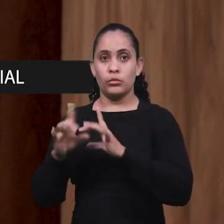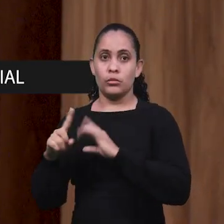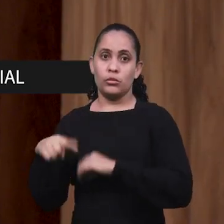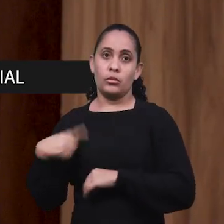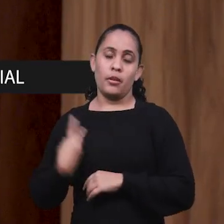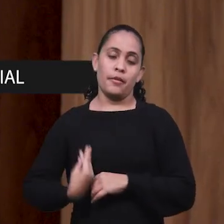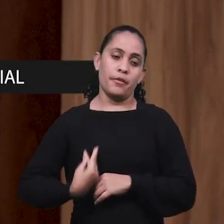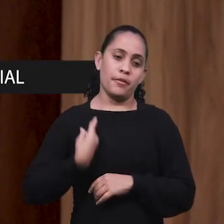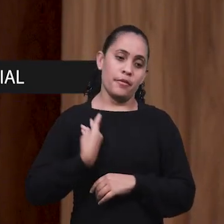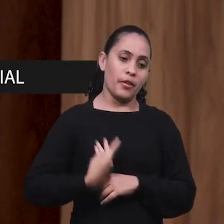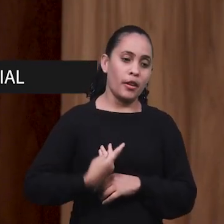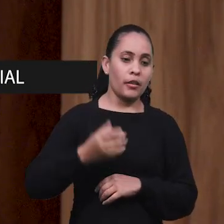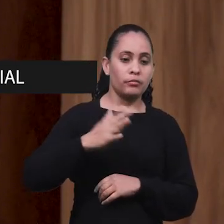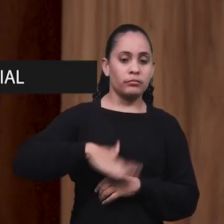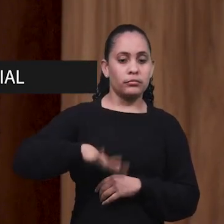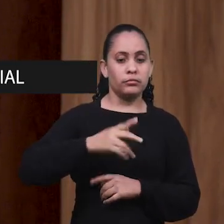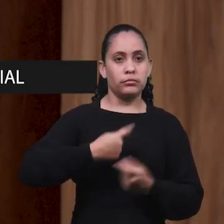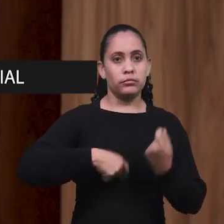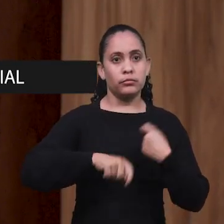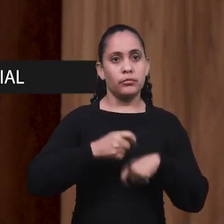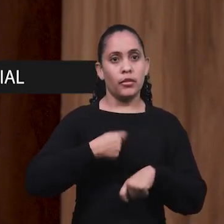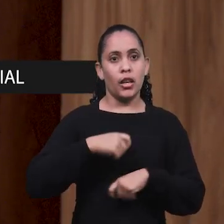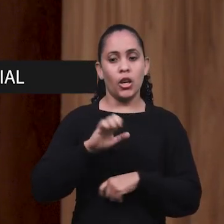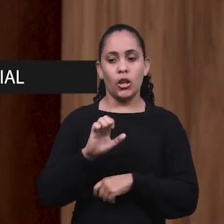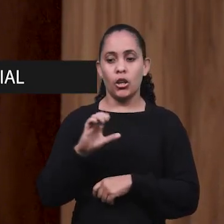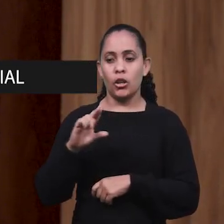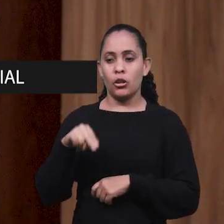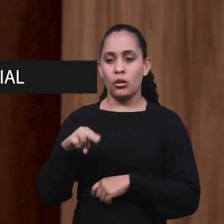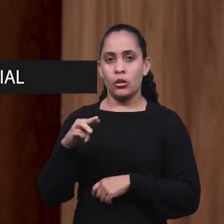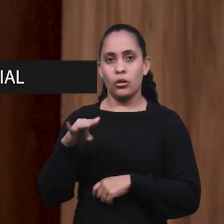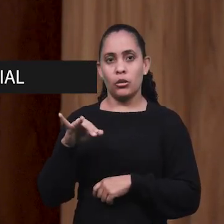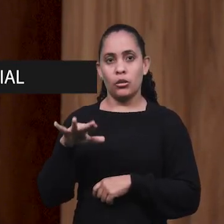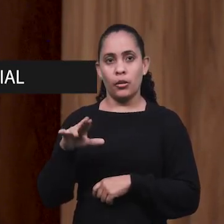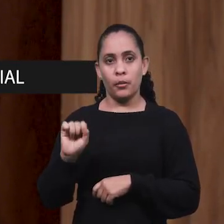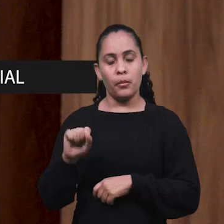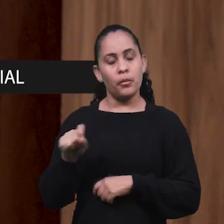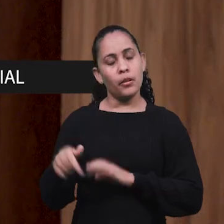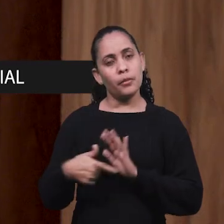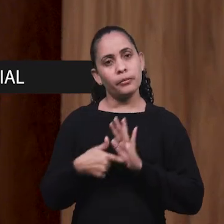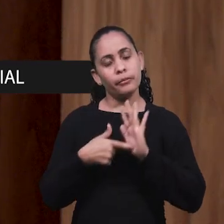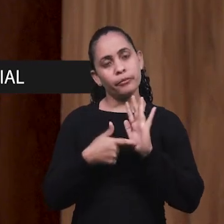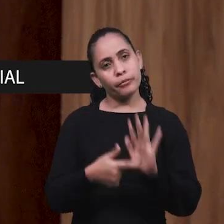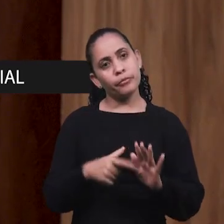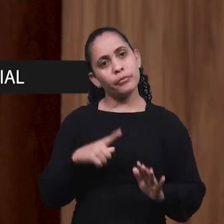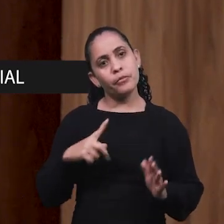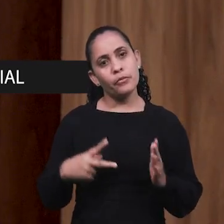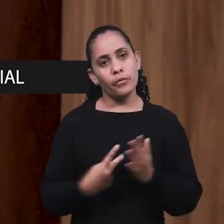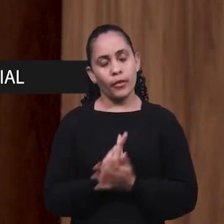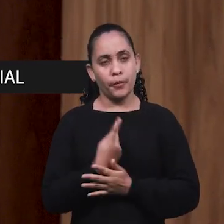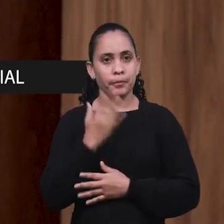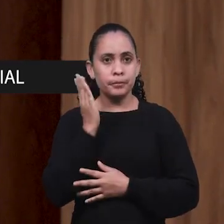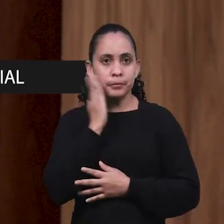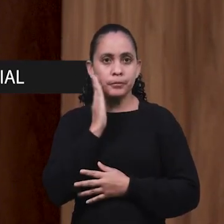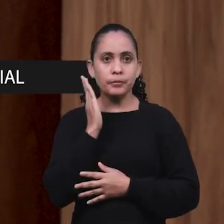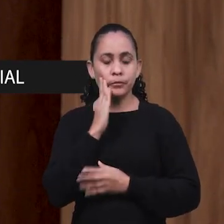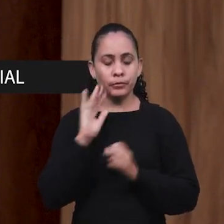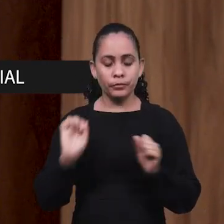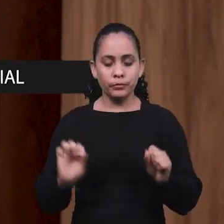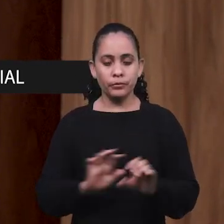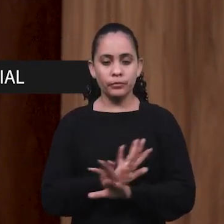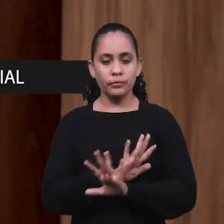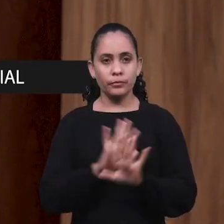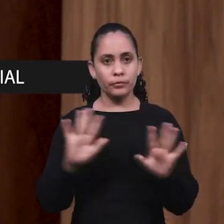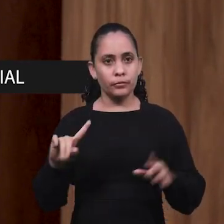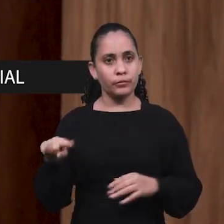né? Da economia, né? Então, esse assunto eu acho que é importante para elucidar, trazer clareza de que a gente